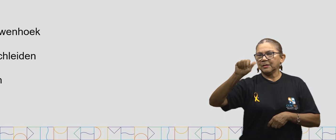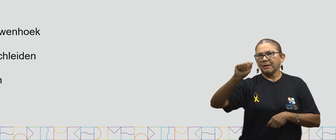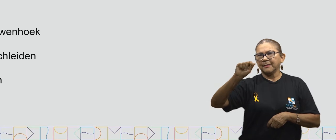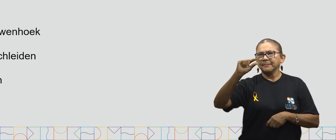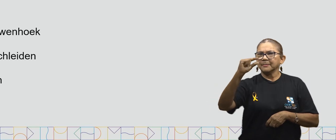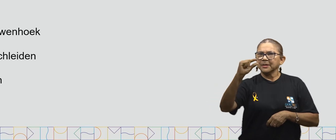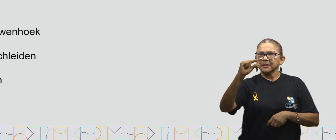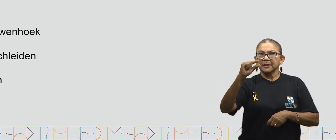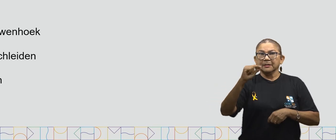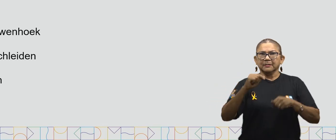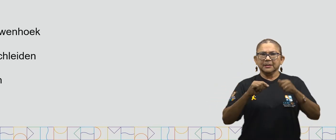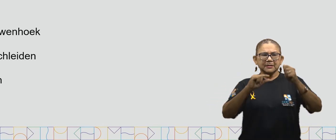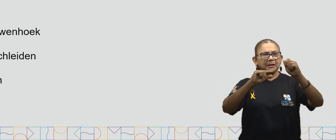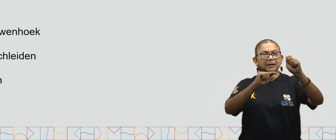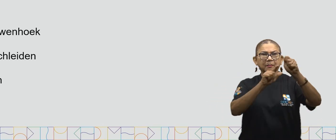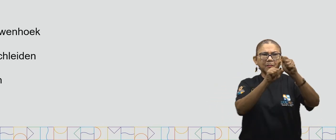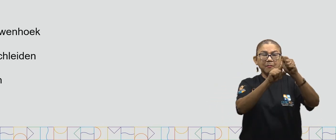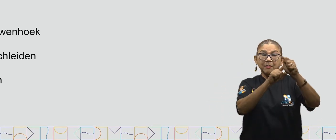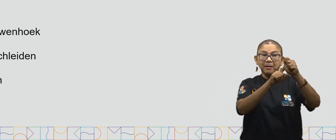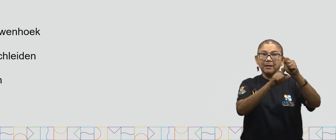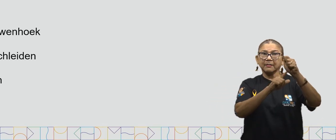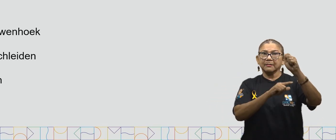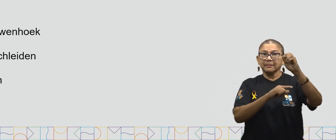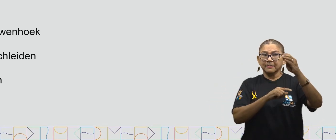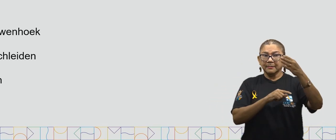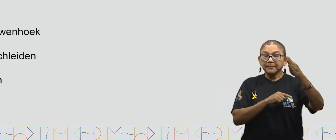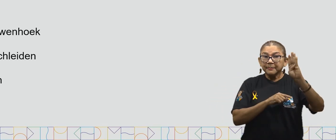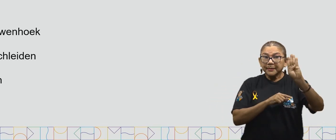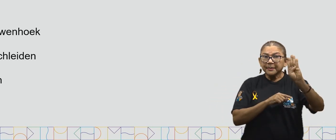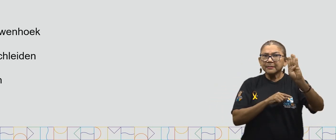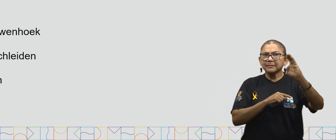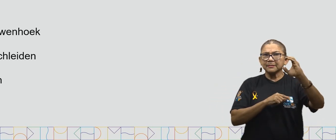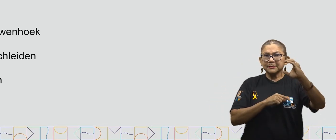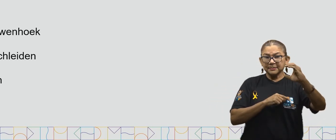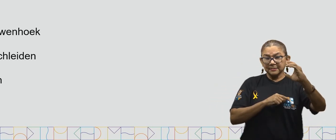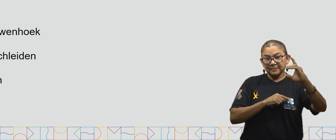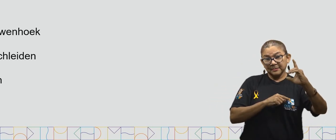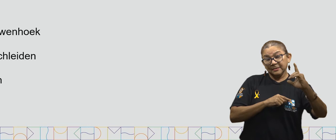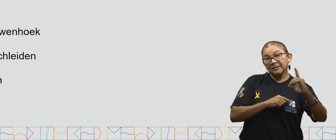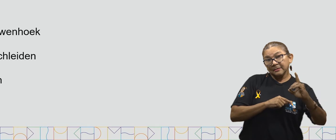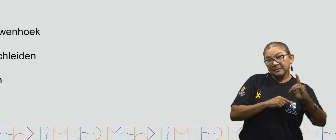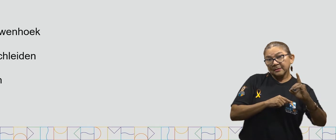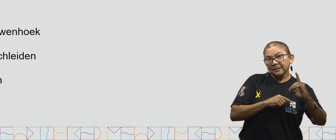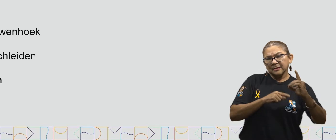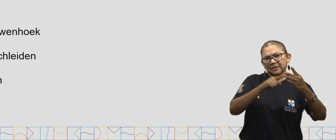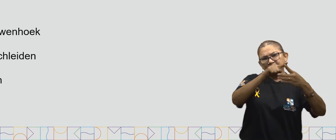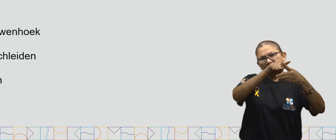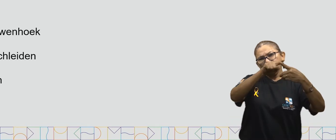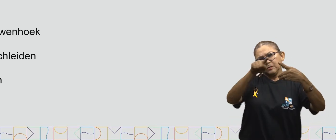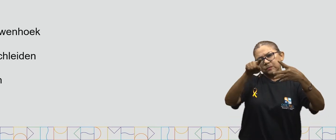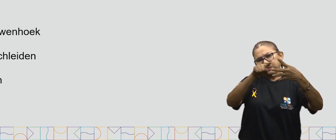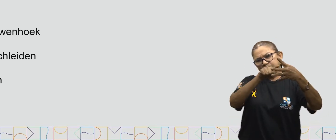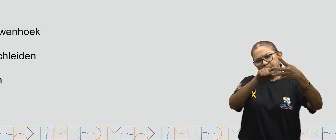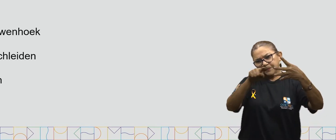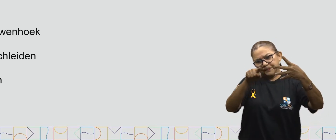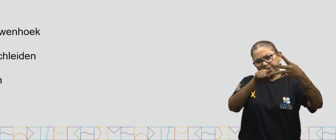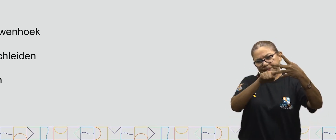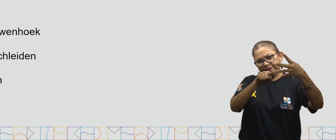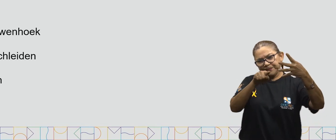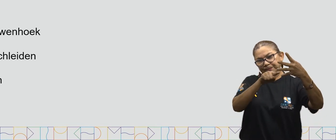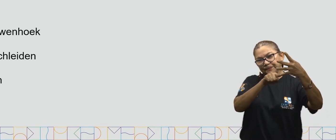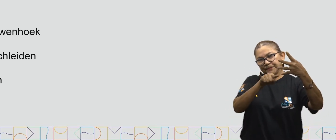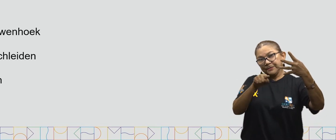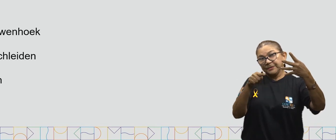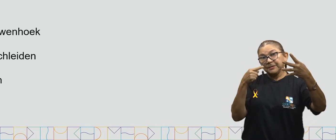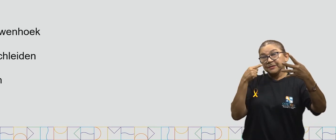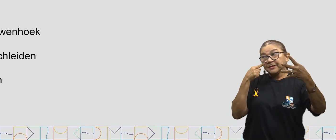foi utilizada pois o pesquisador que primeiro visualizou essas estruturas analisou apenas paredes celulares